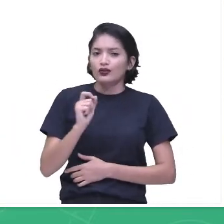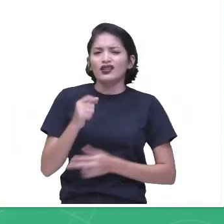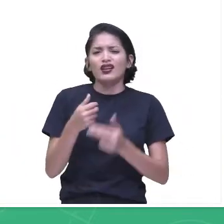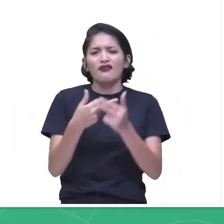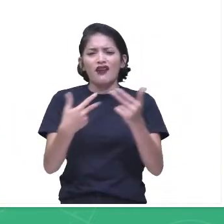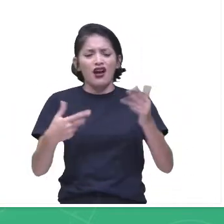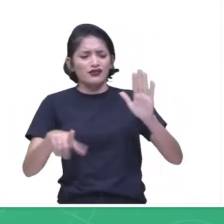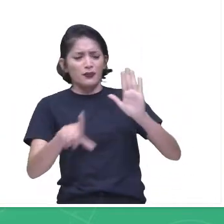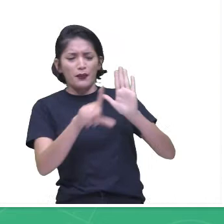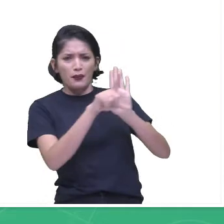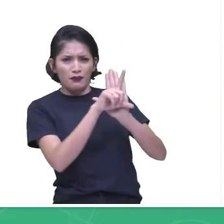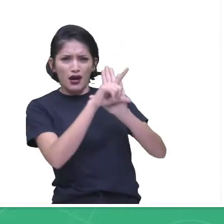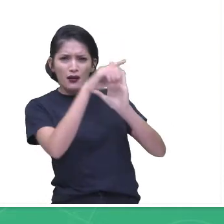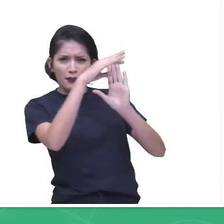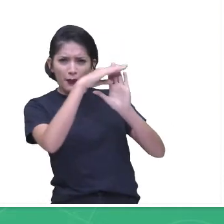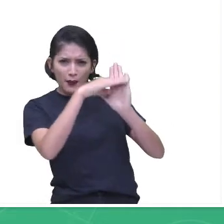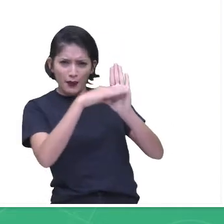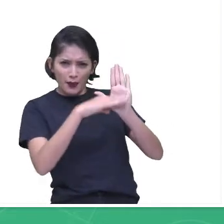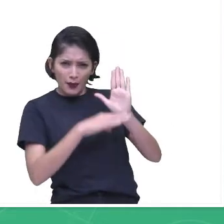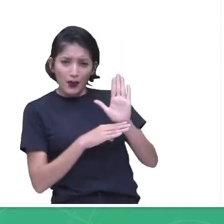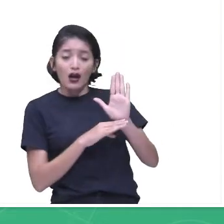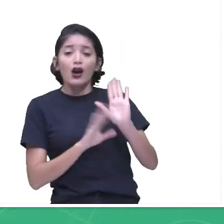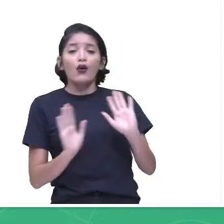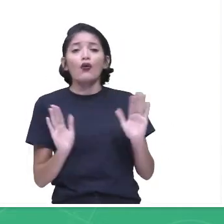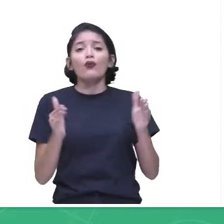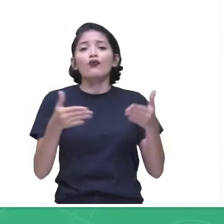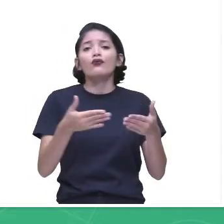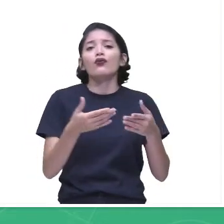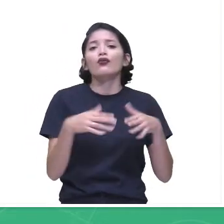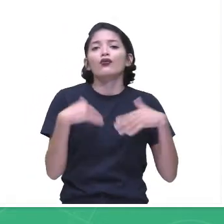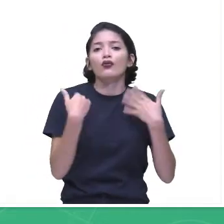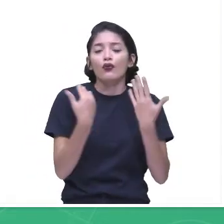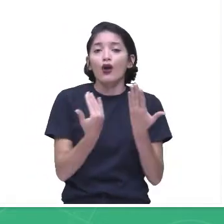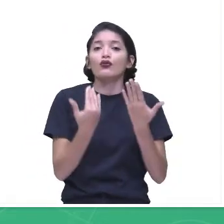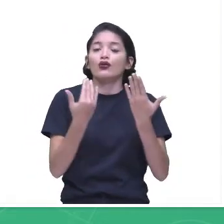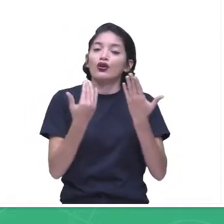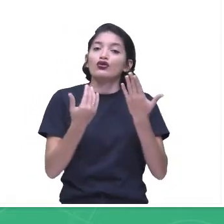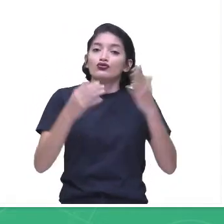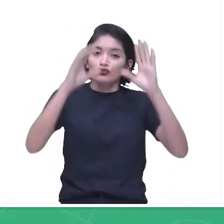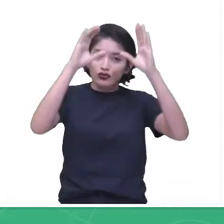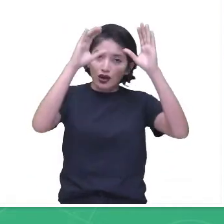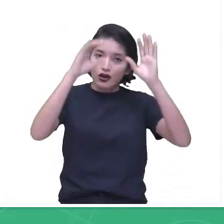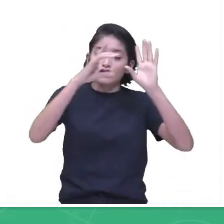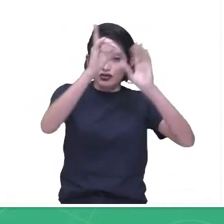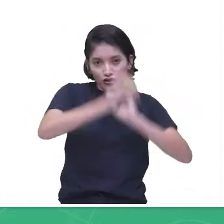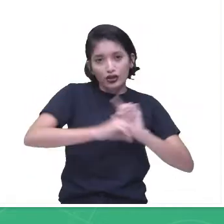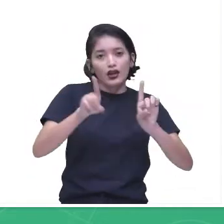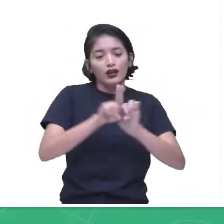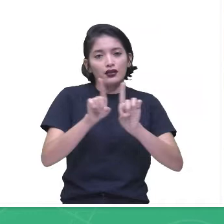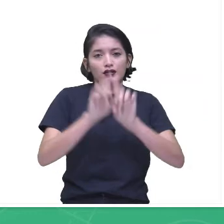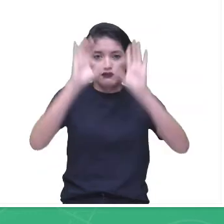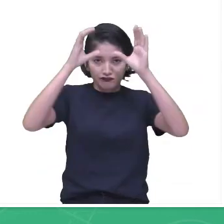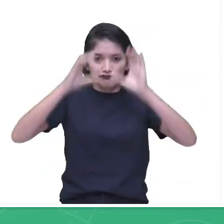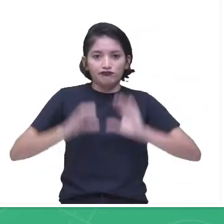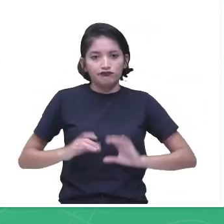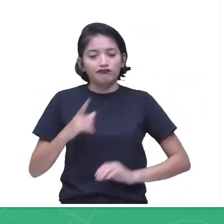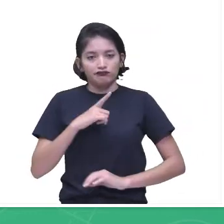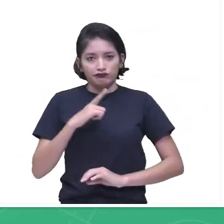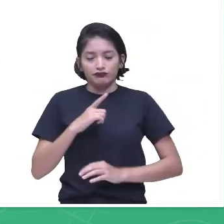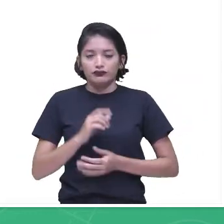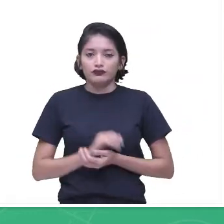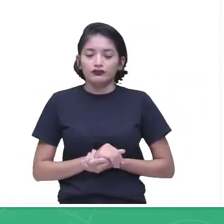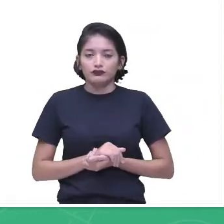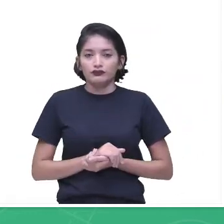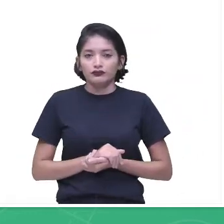de legislações voltadas para os direitos e deveres que o cidadão possui. Então, vejam lá.